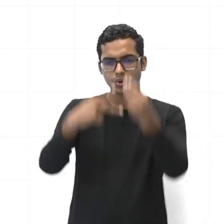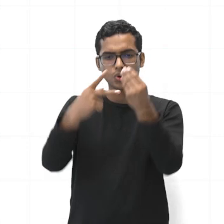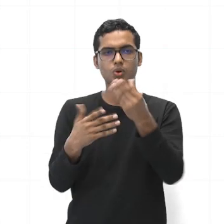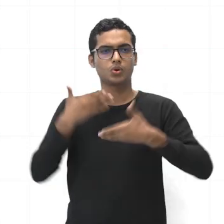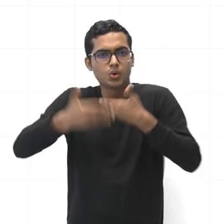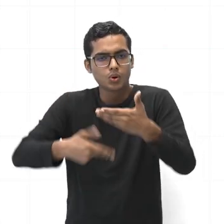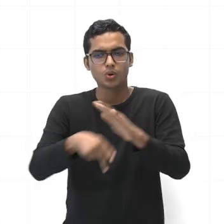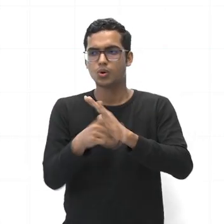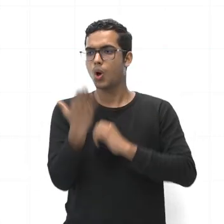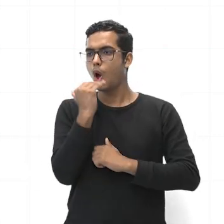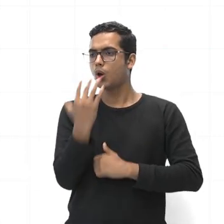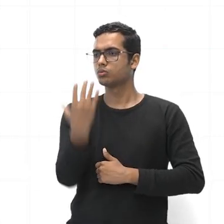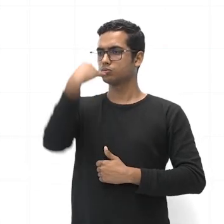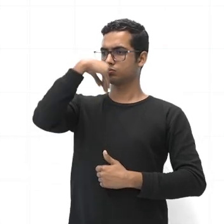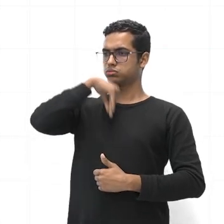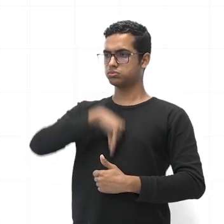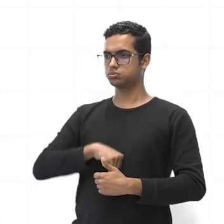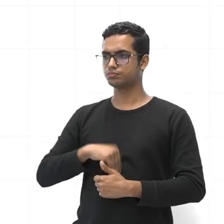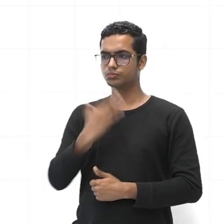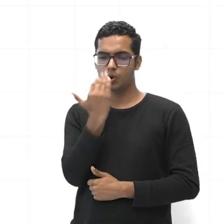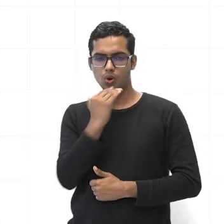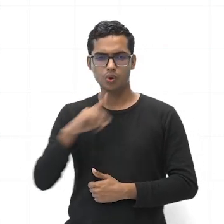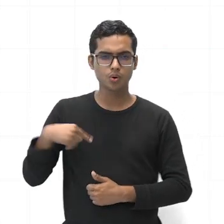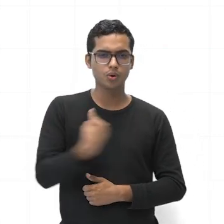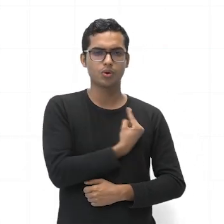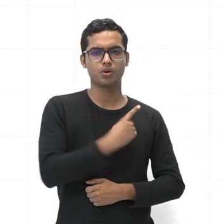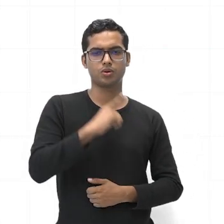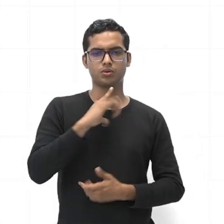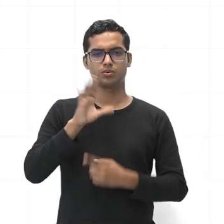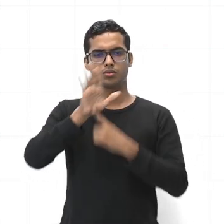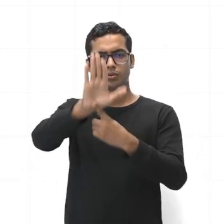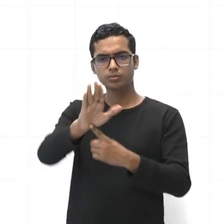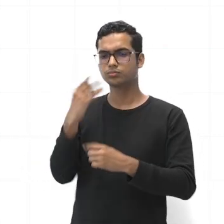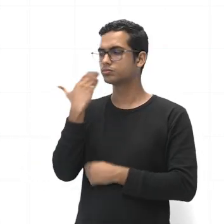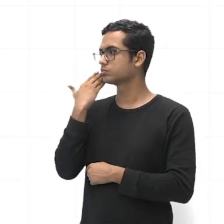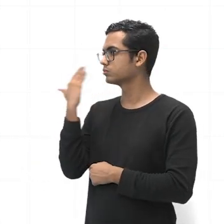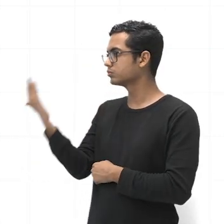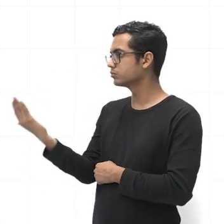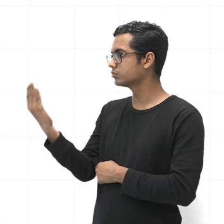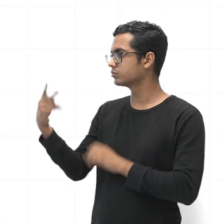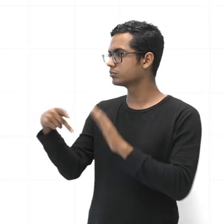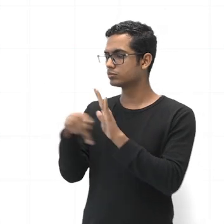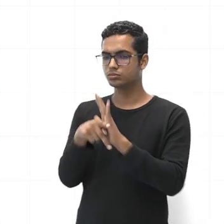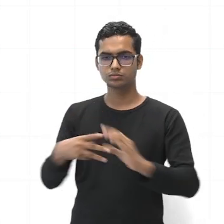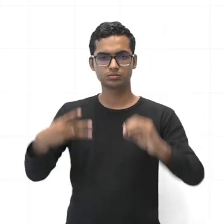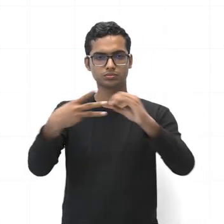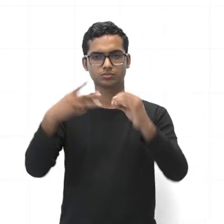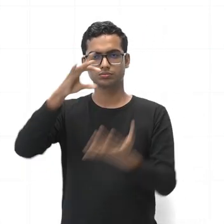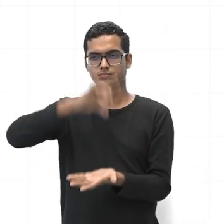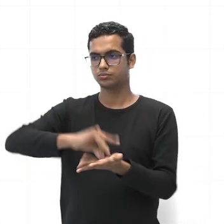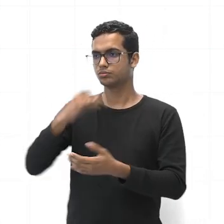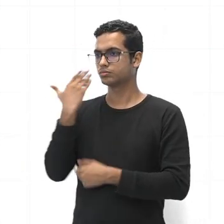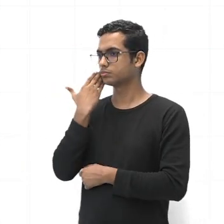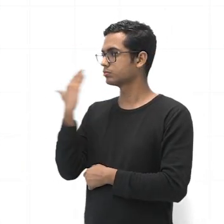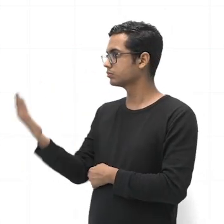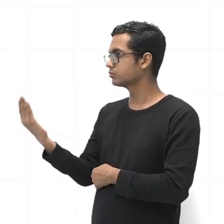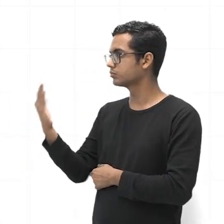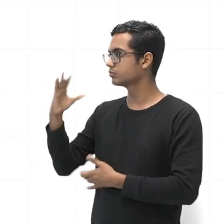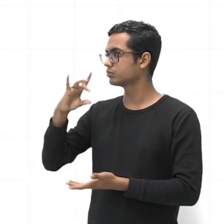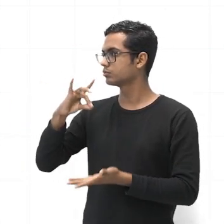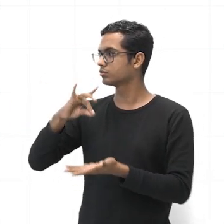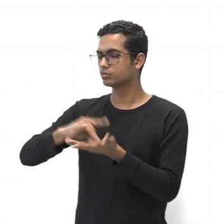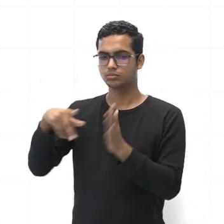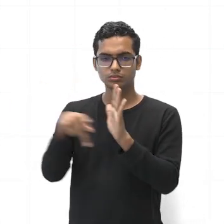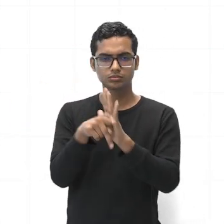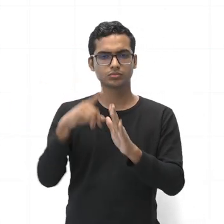dos alimentos que são encaminhadas para as células, onde são